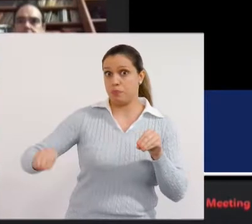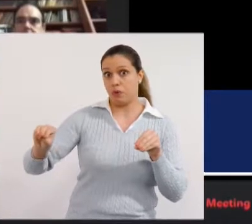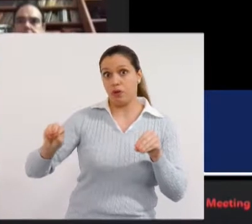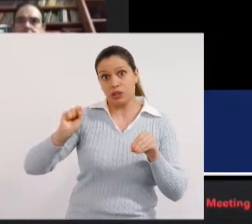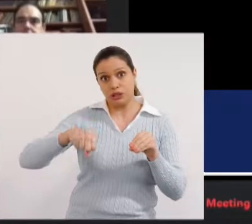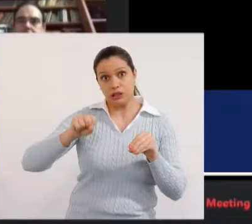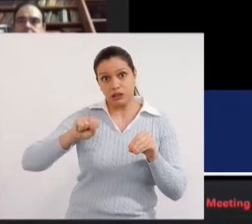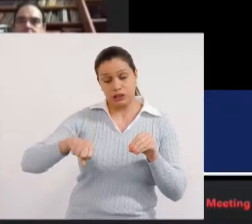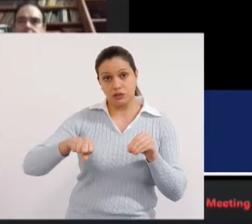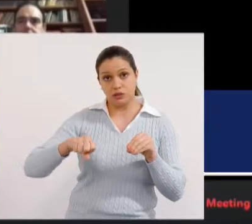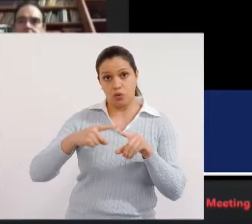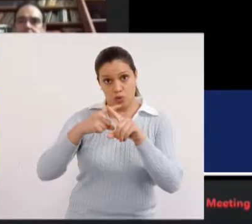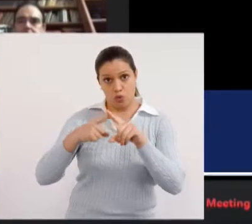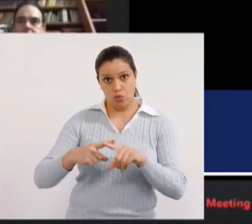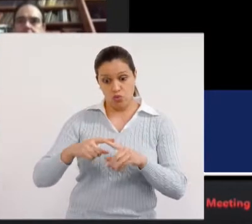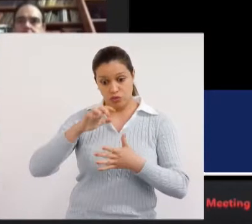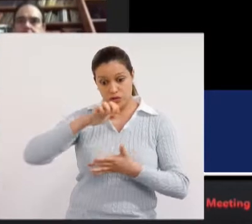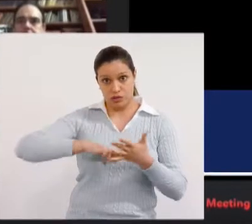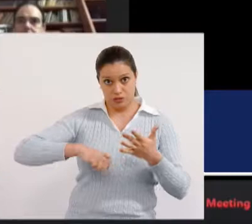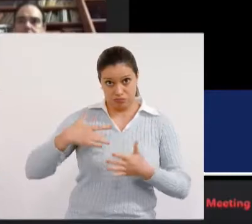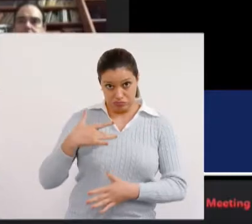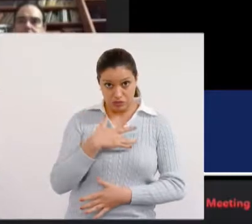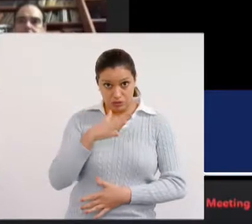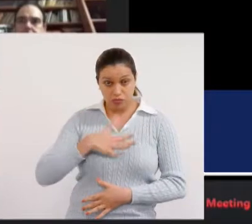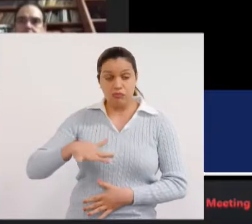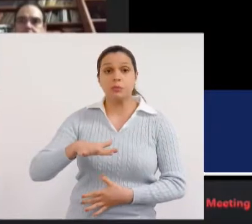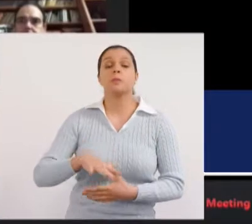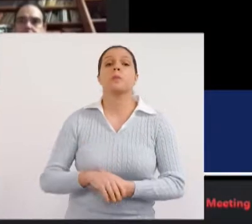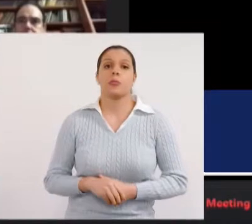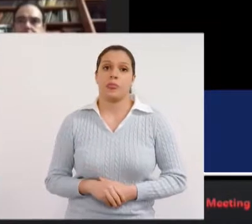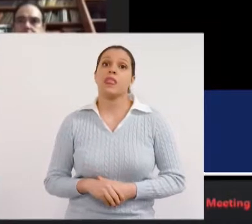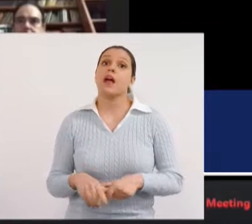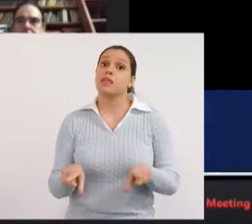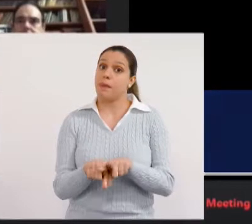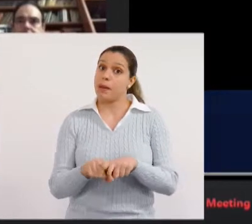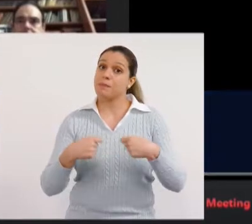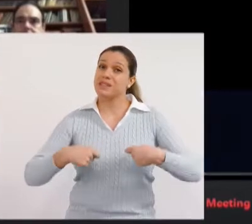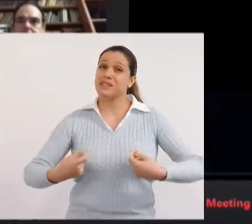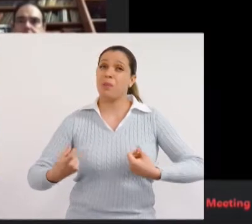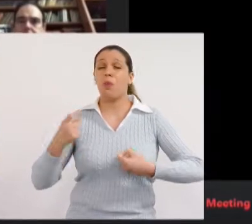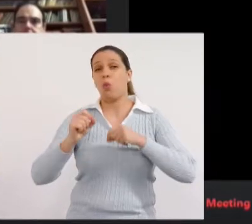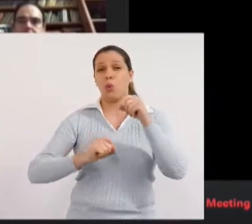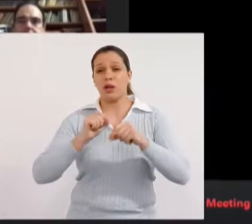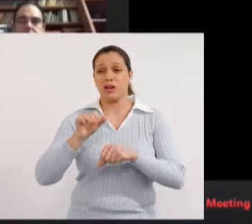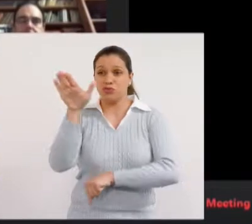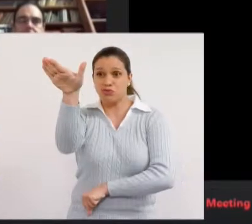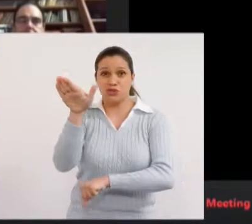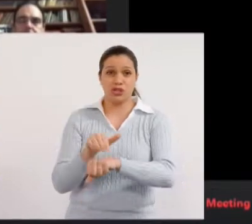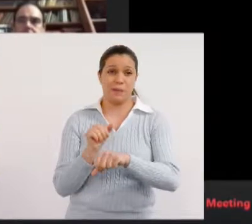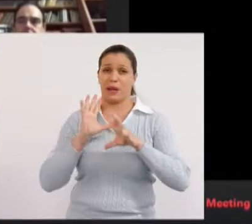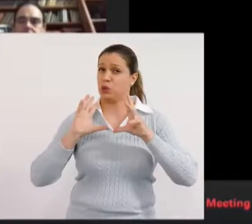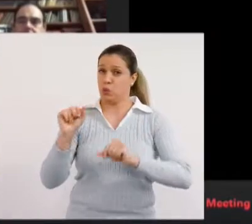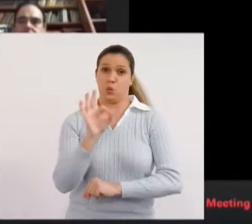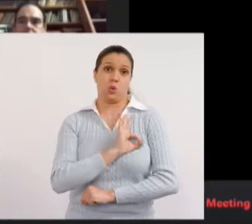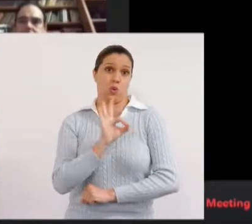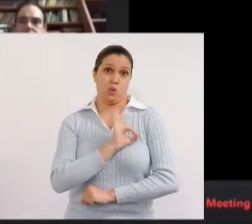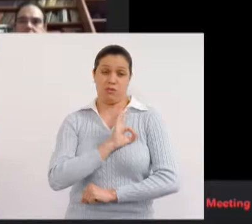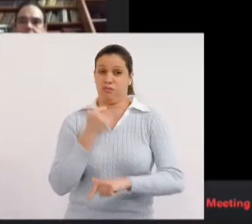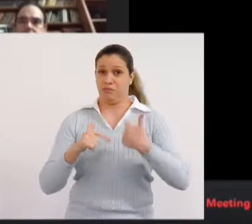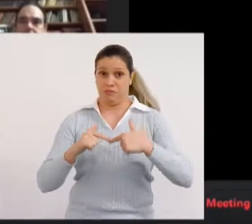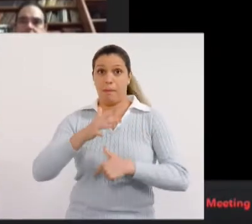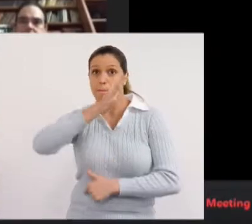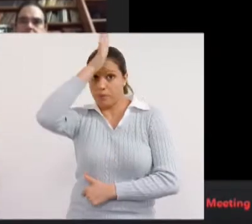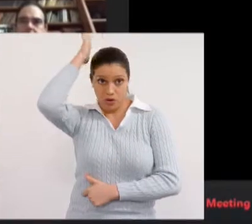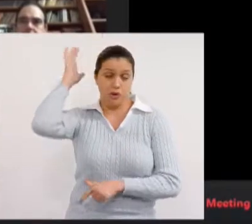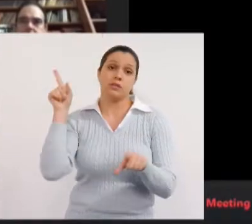pela prorrogação, mas, acima de tudo, além da prorrogação, nós precisamos da convocação desses militares. Aqui na minha região,